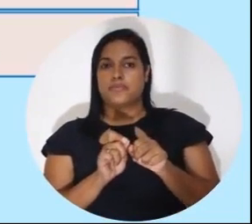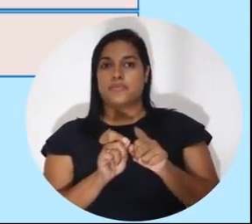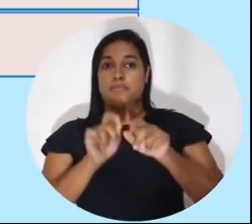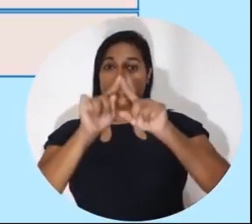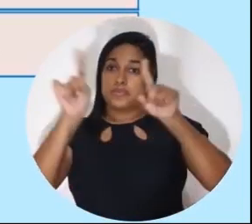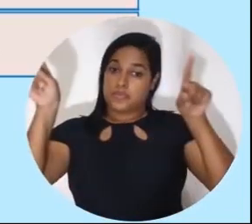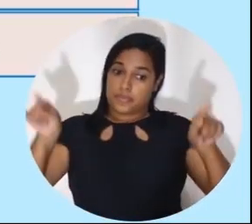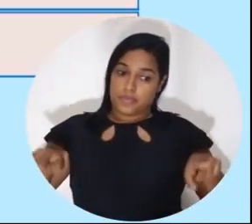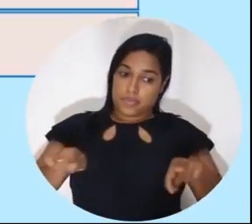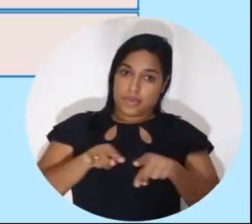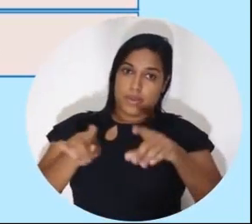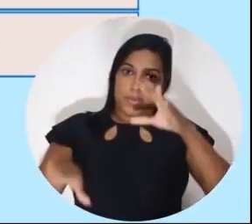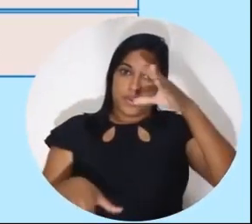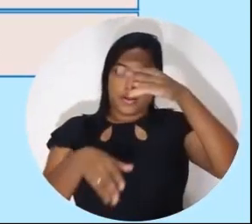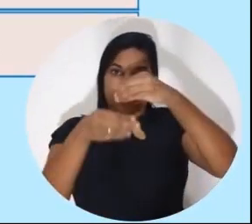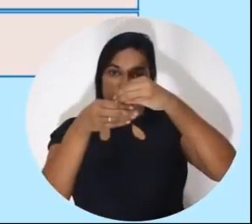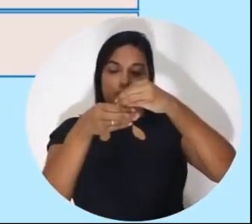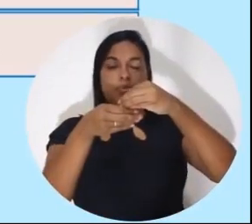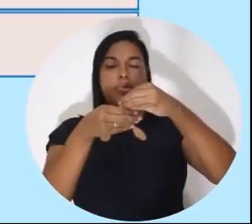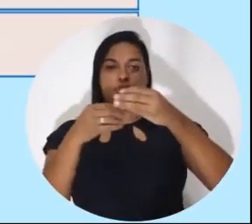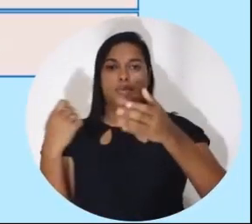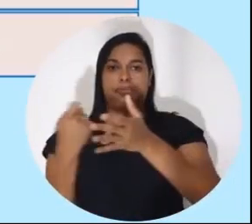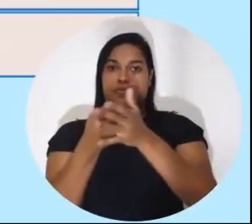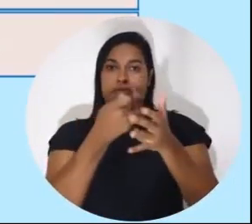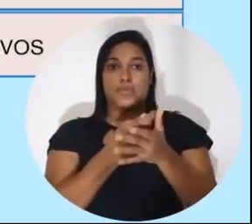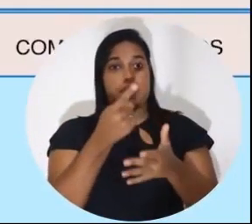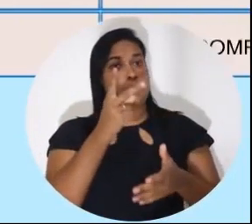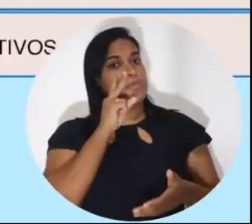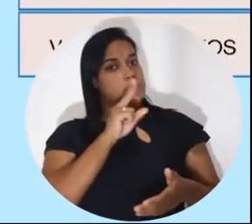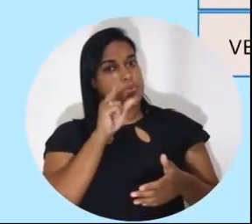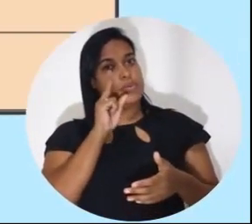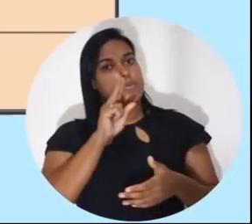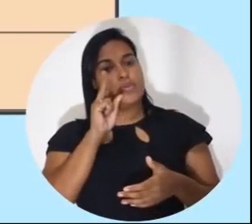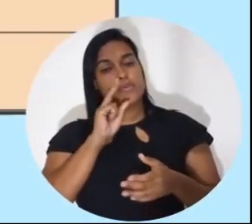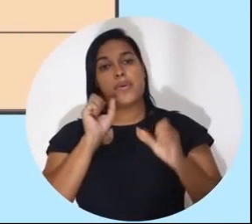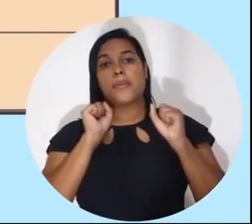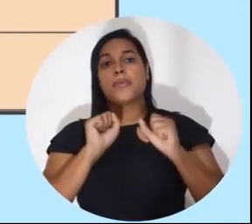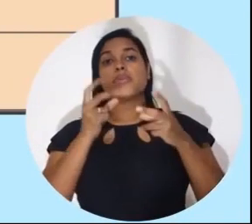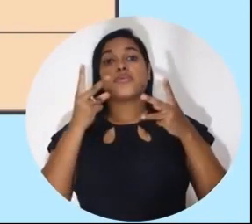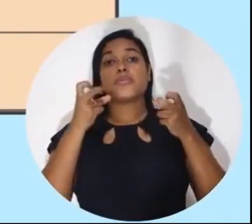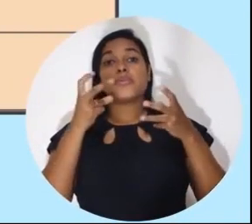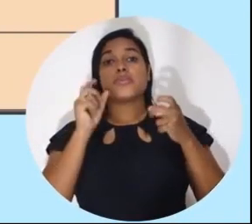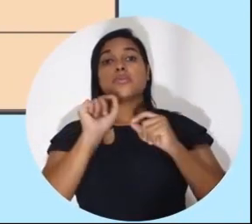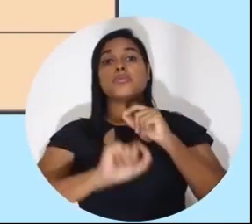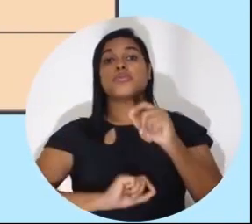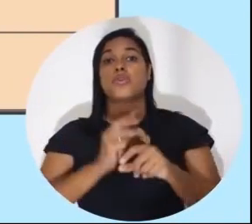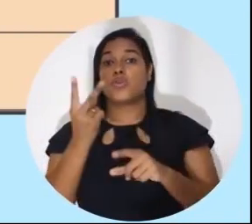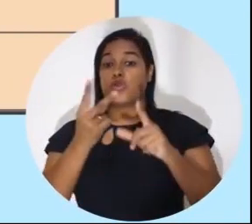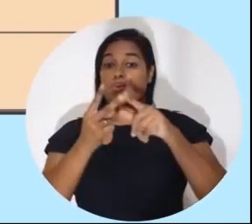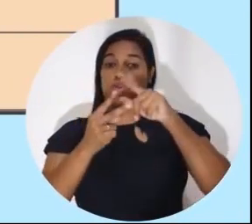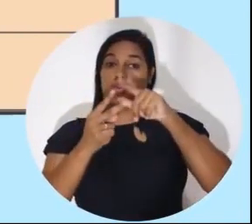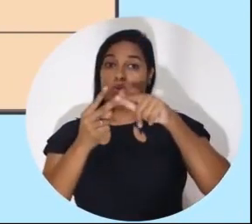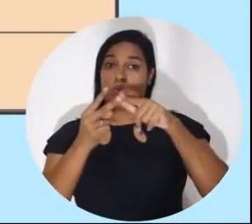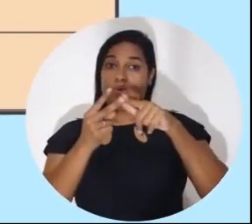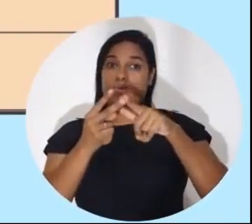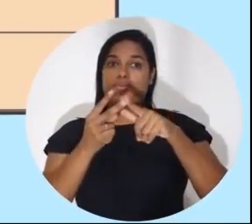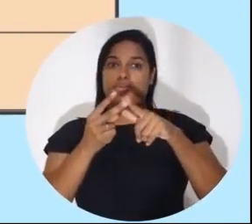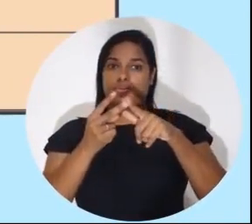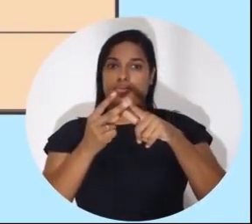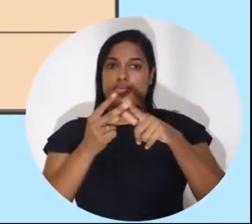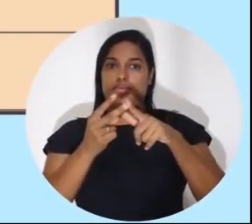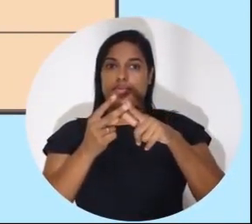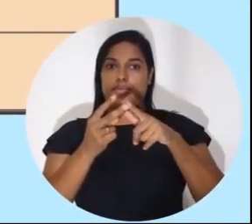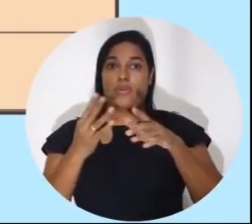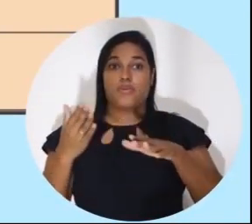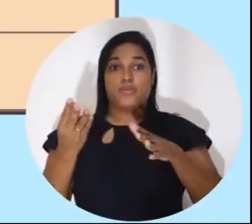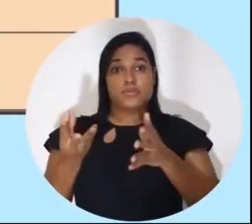Pela tabela resumida do balanço de pagamentos que vocês podem ver, podemos perceber duas grandes categorias de contas, onde